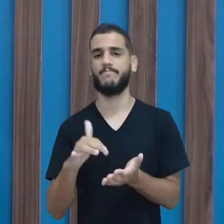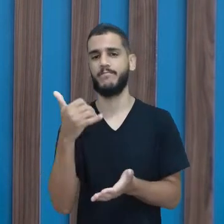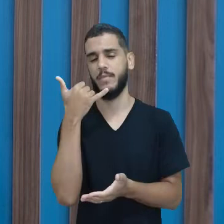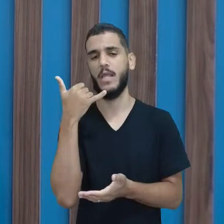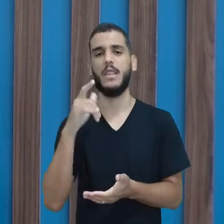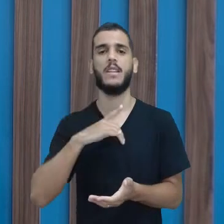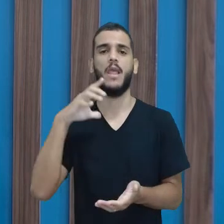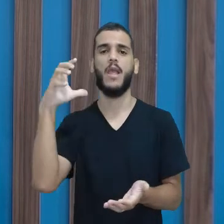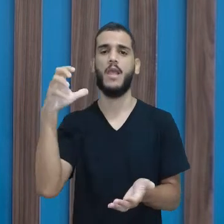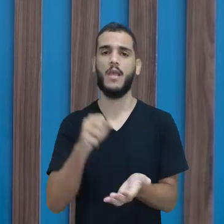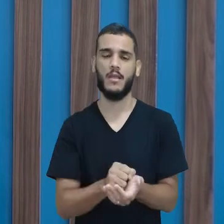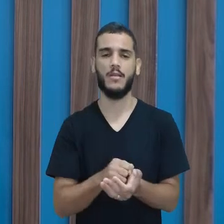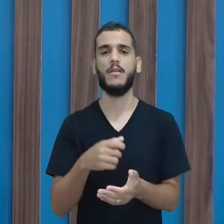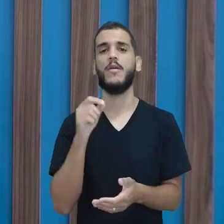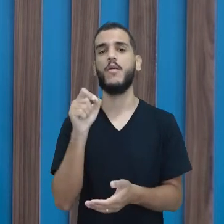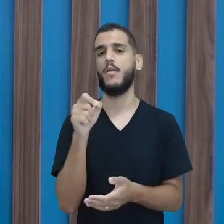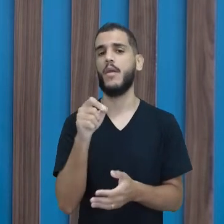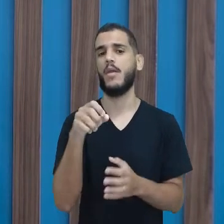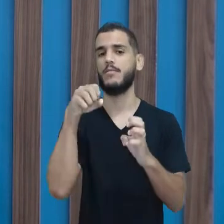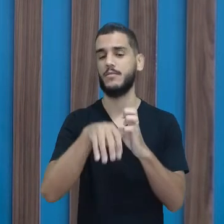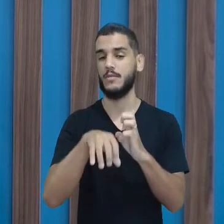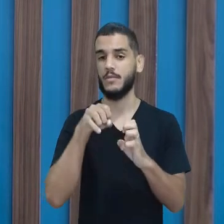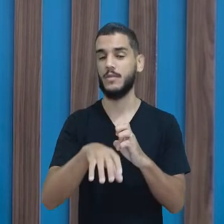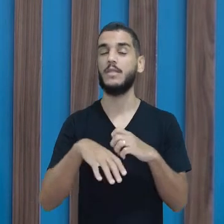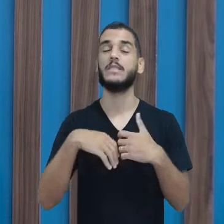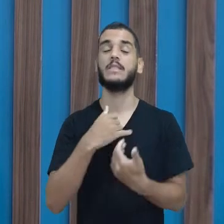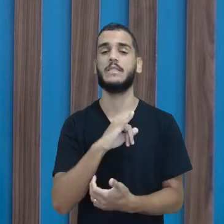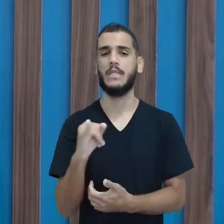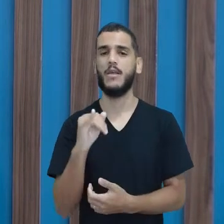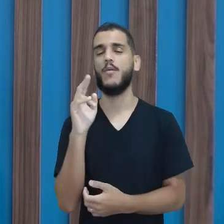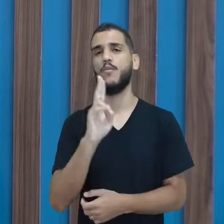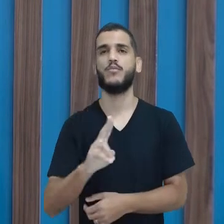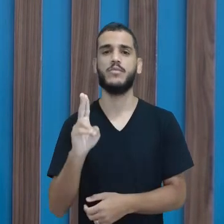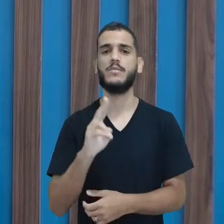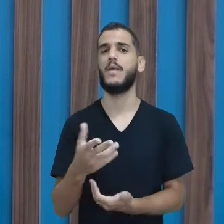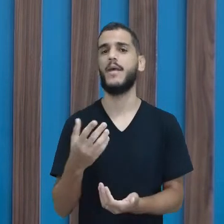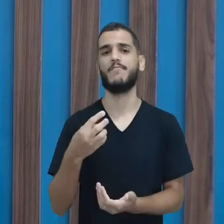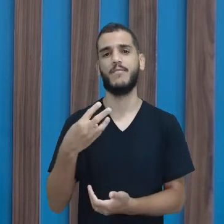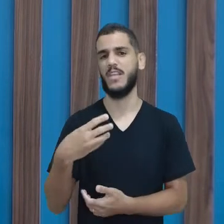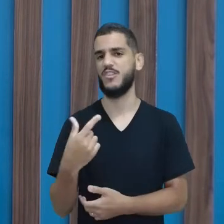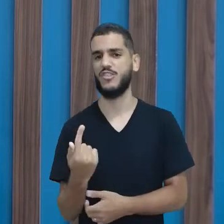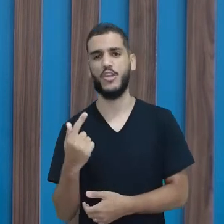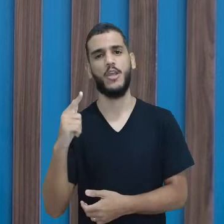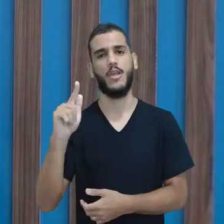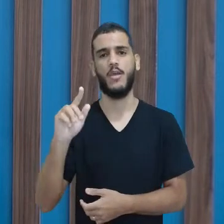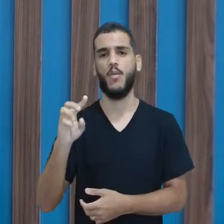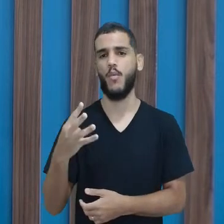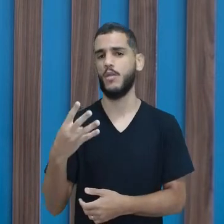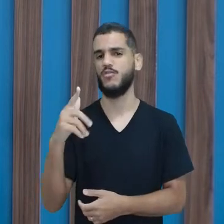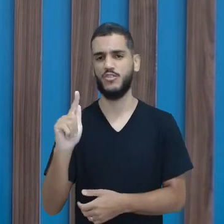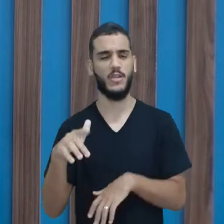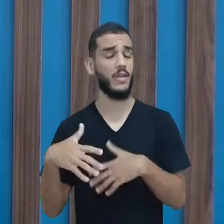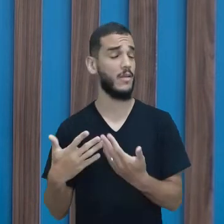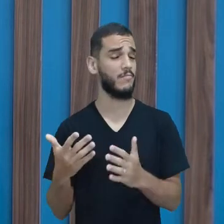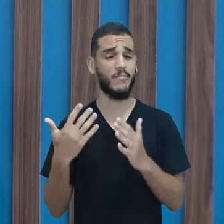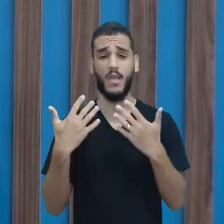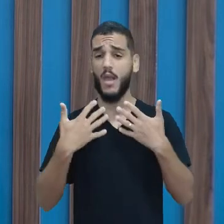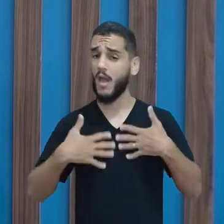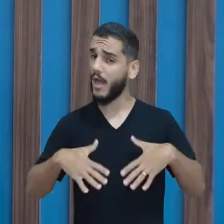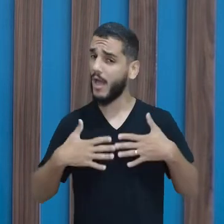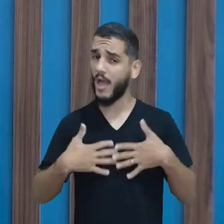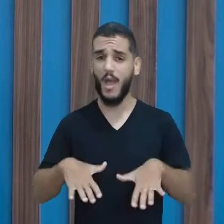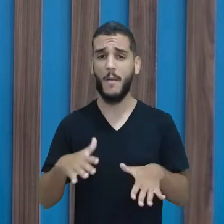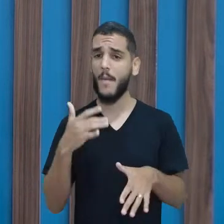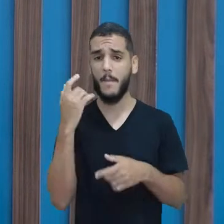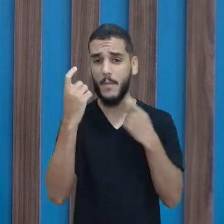Educa Recife. Se for lá pelo pacote de dados, professor, eita, não tem a rede Wi-Fi, vai ser pelo pacote de dados, as redes